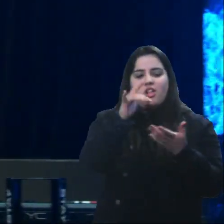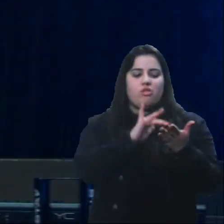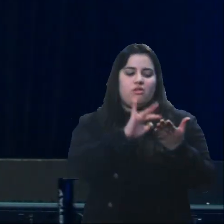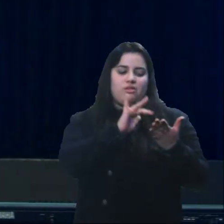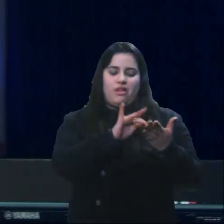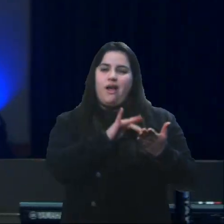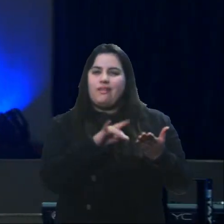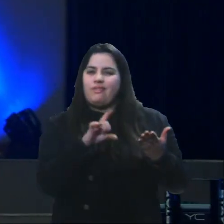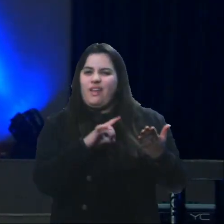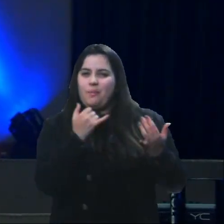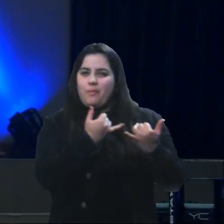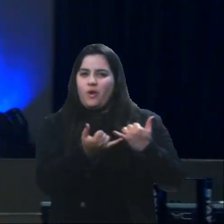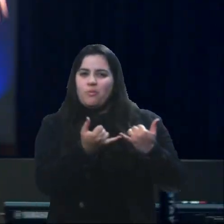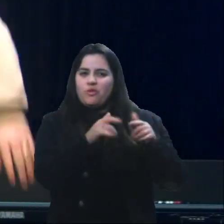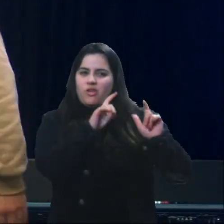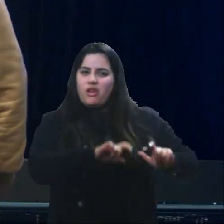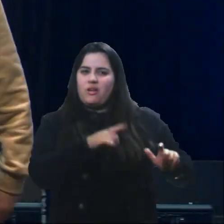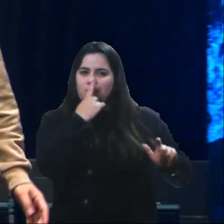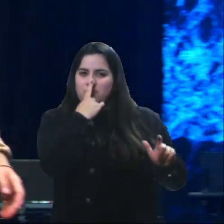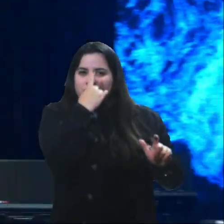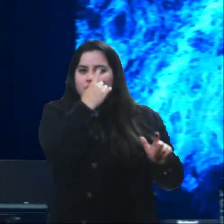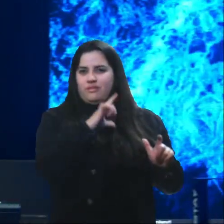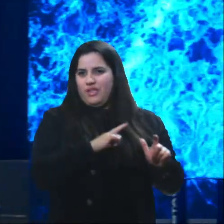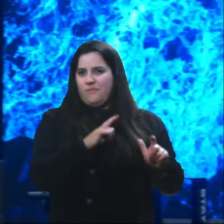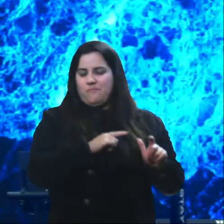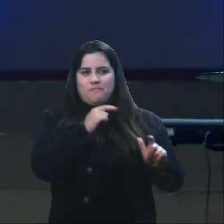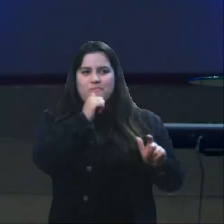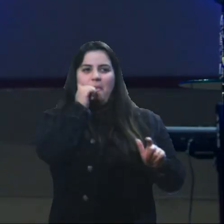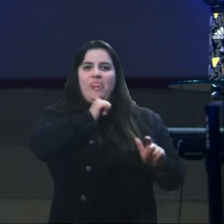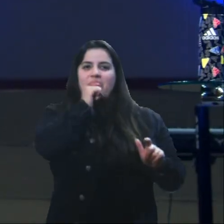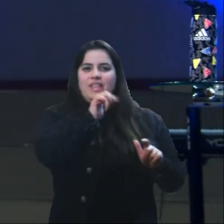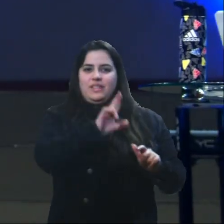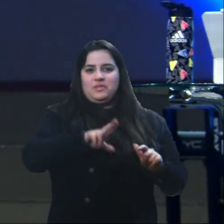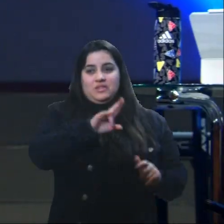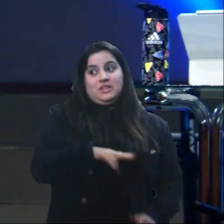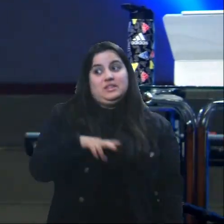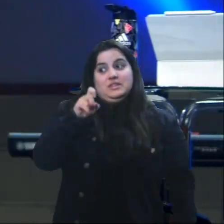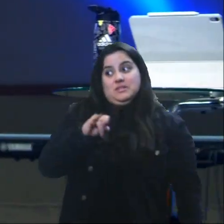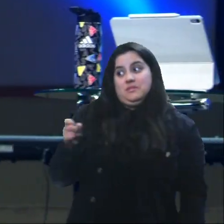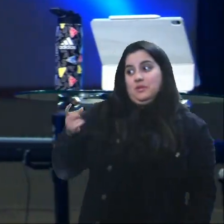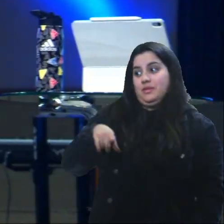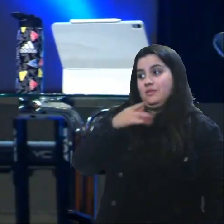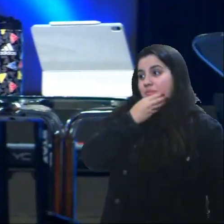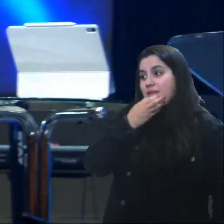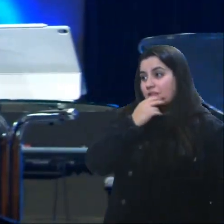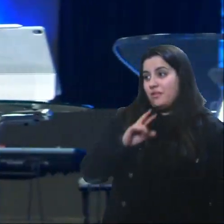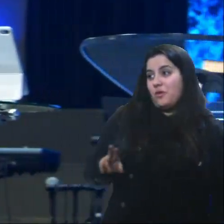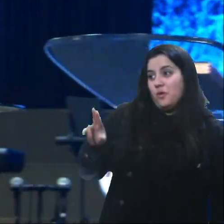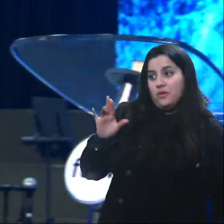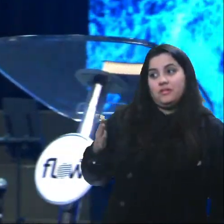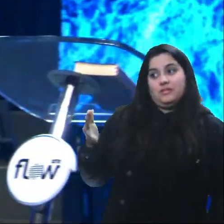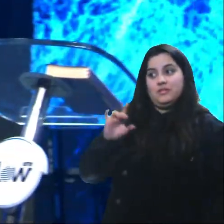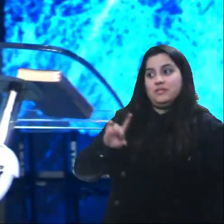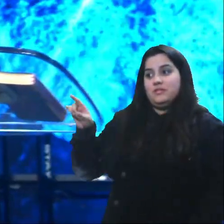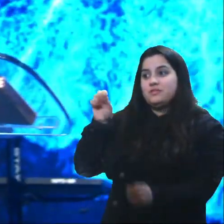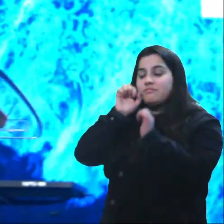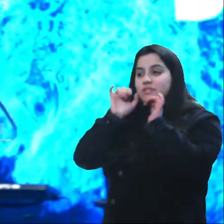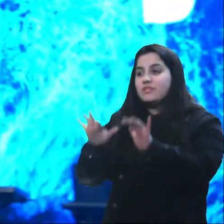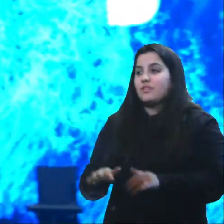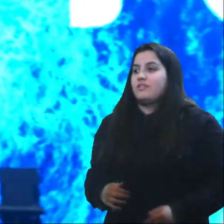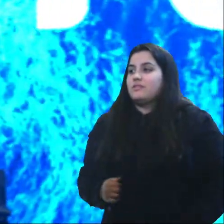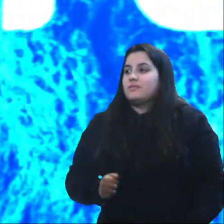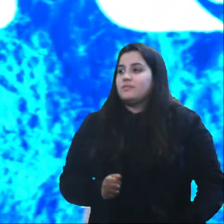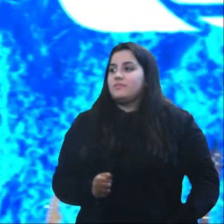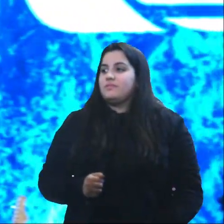vestir aí? Deixa eu ver. As meninas, né? Se o menino usa aí, Deus te abençoe. Mas enfim,